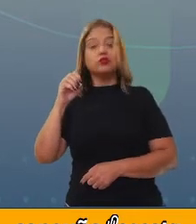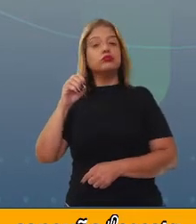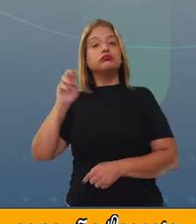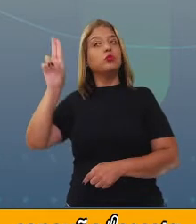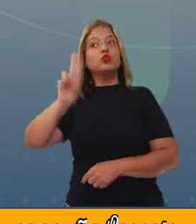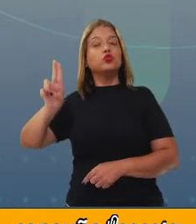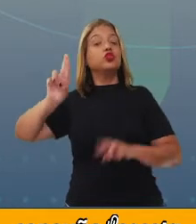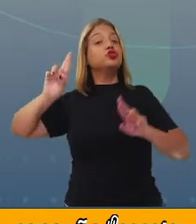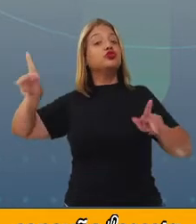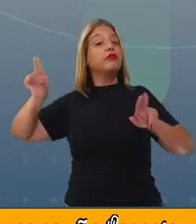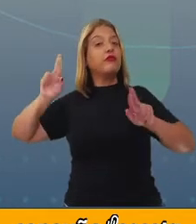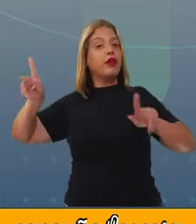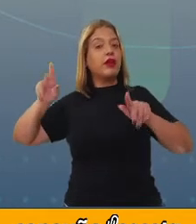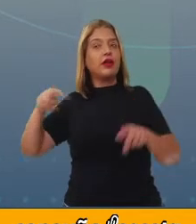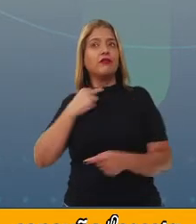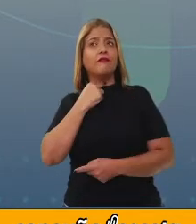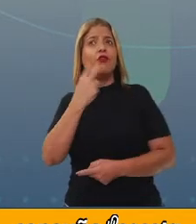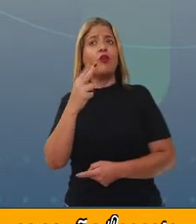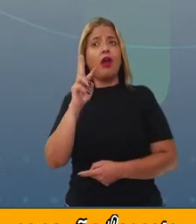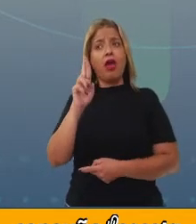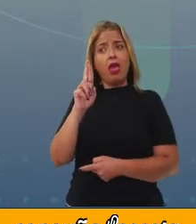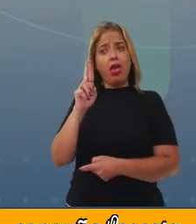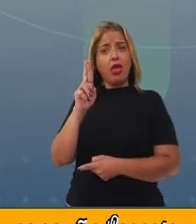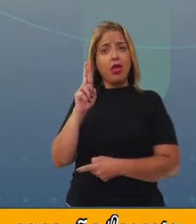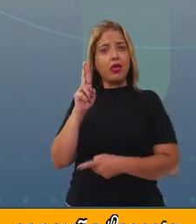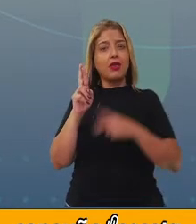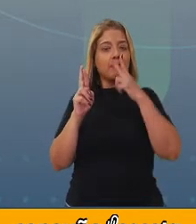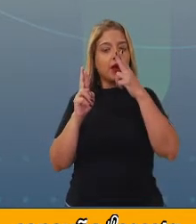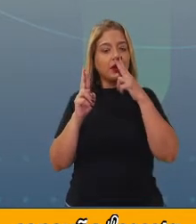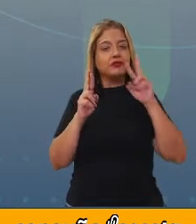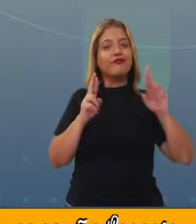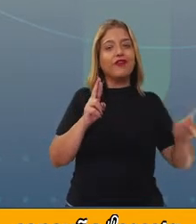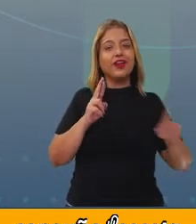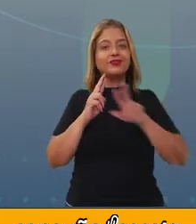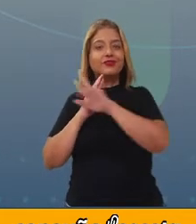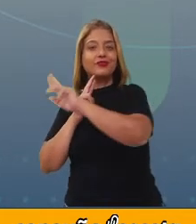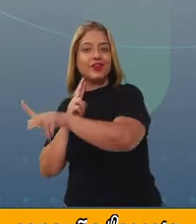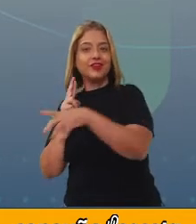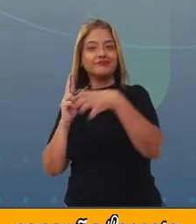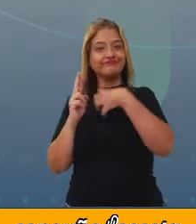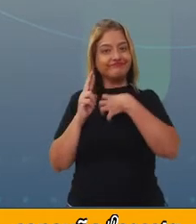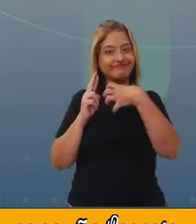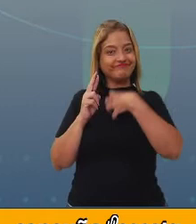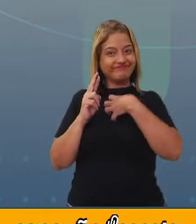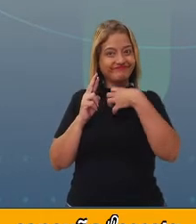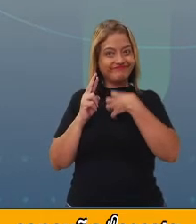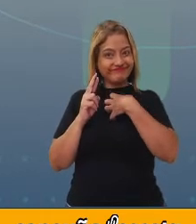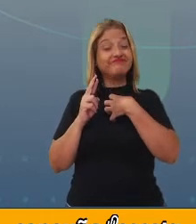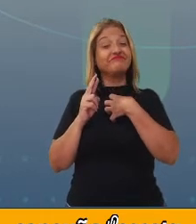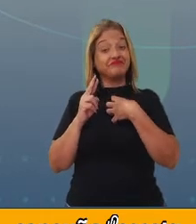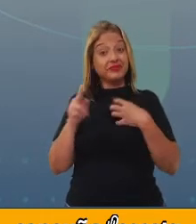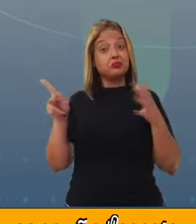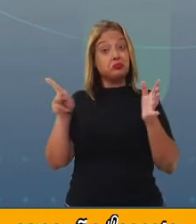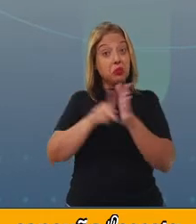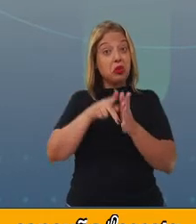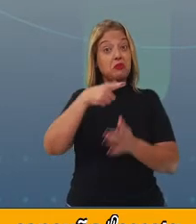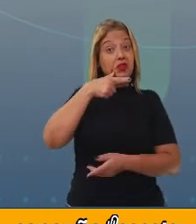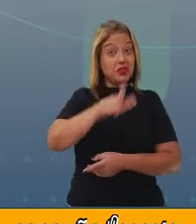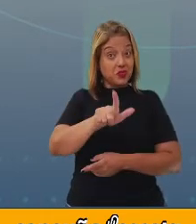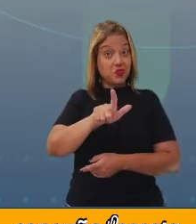porta, portão. Então, essas pequenas diferenças dentro da língua, inclusive outras